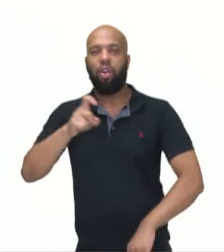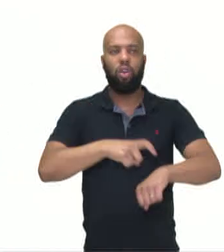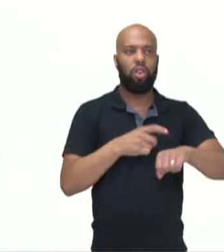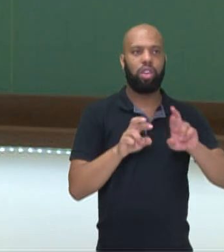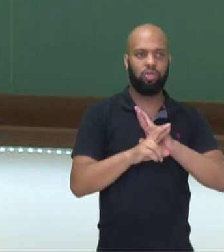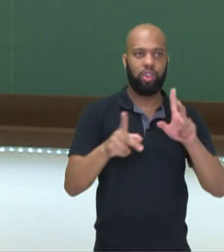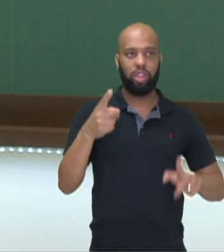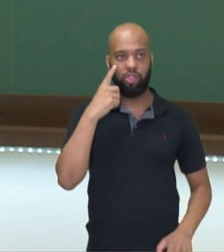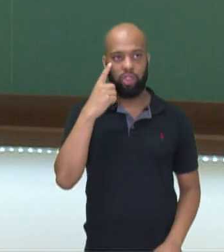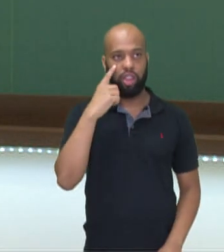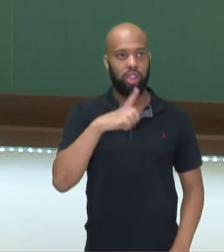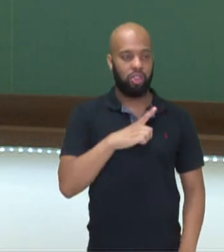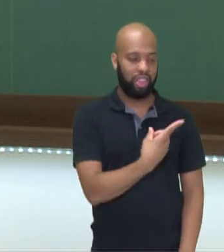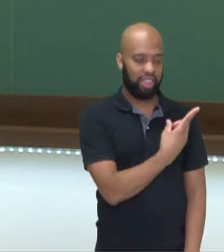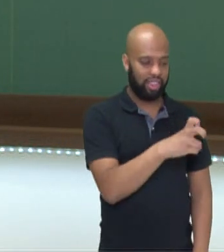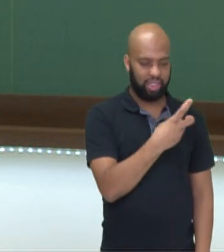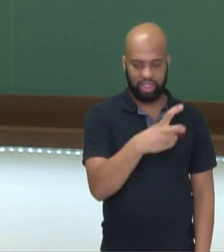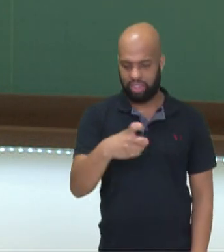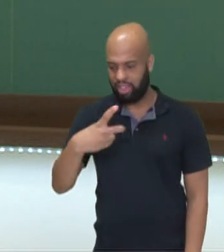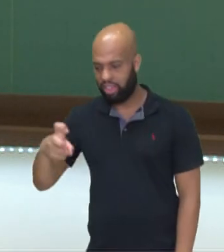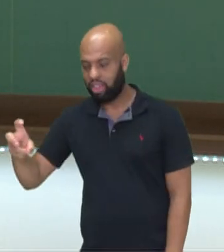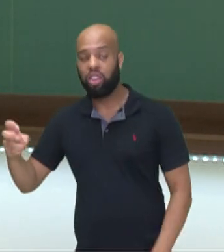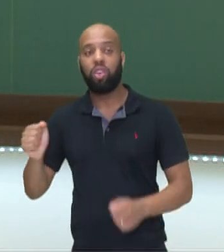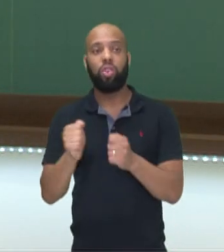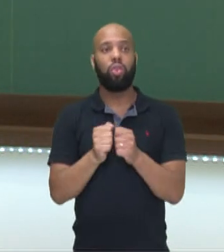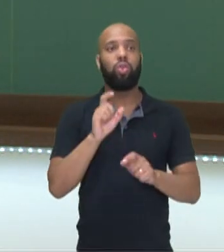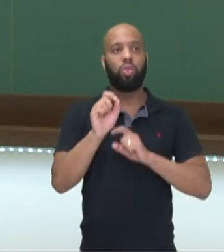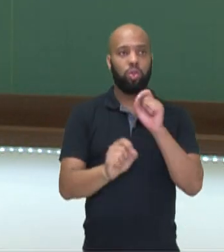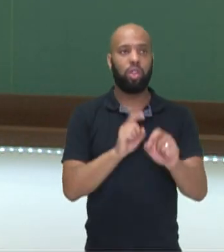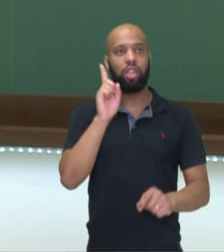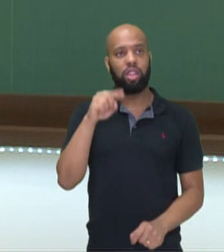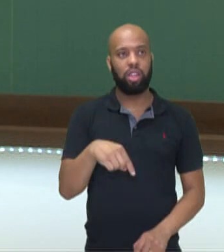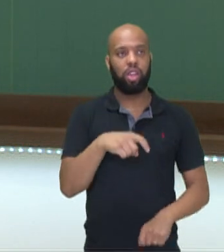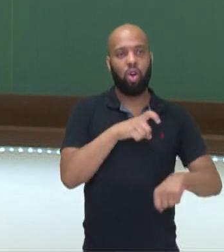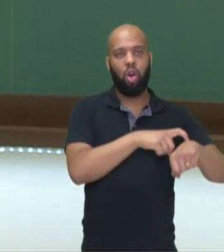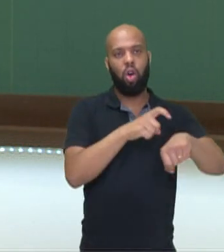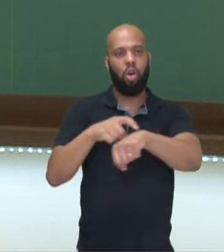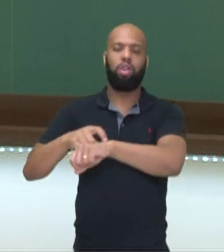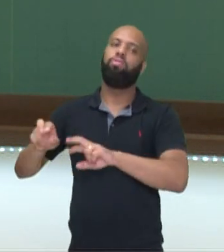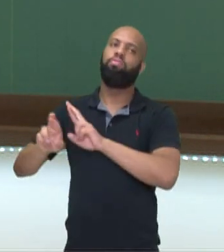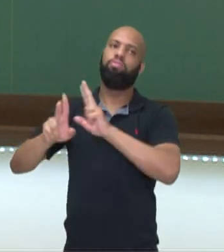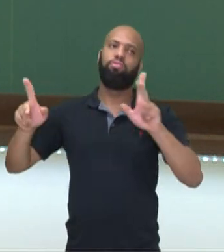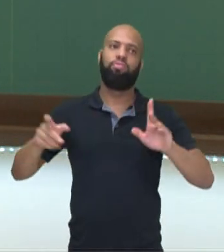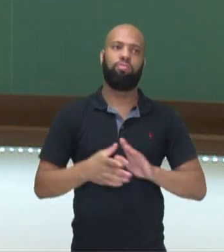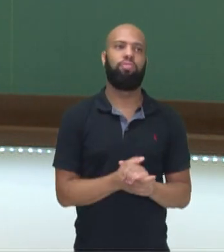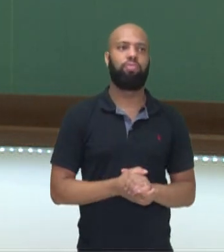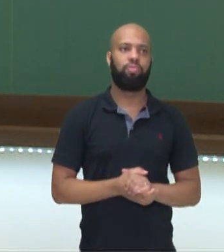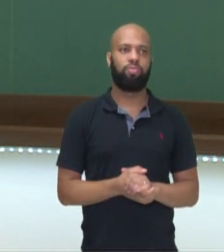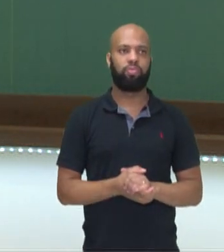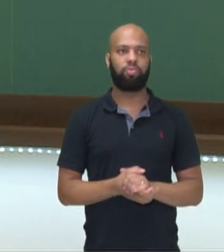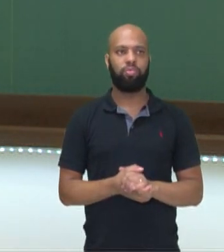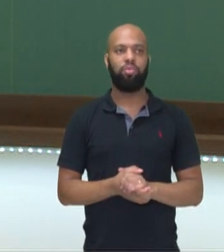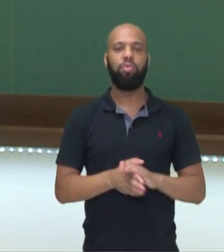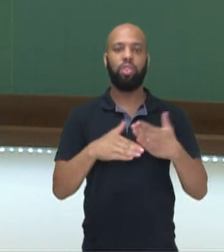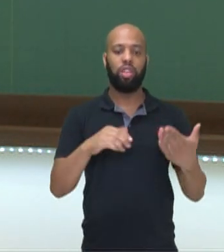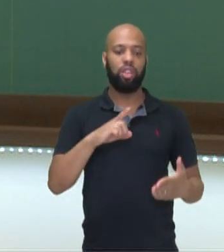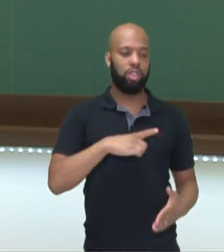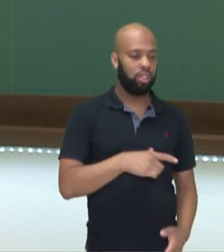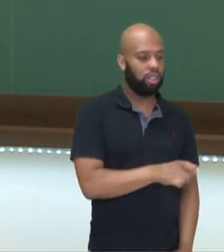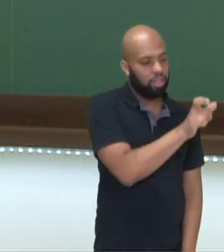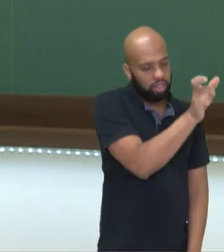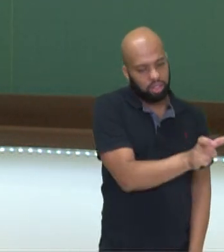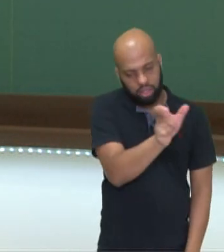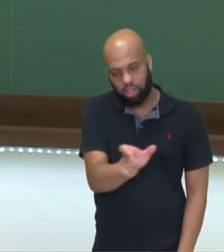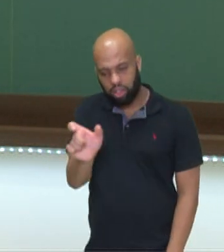na longitude, a cada 15 graus que a gente junta, a gente chama de um fuso horário. E como nós temos, num